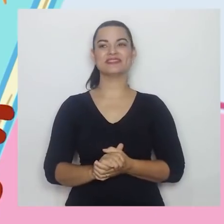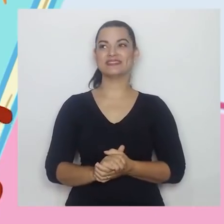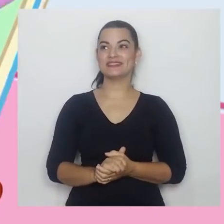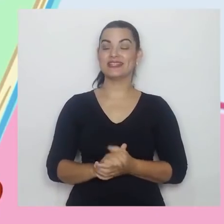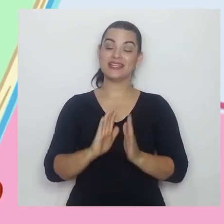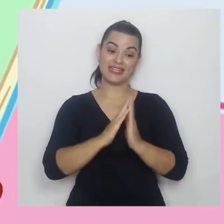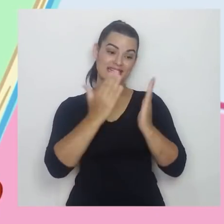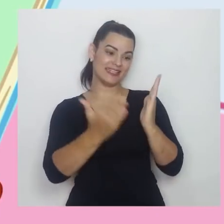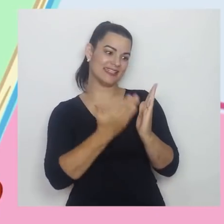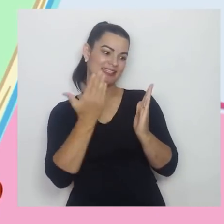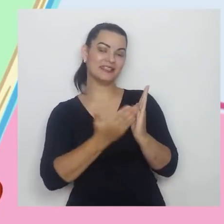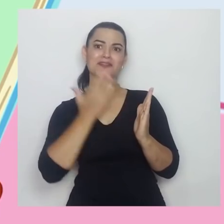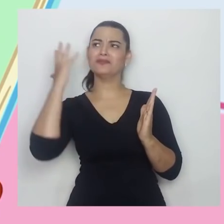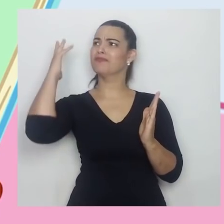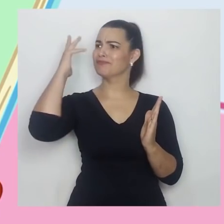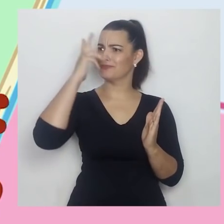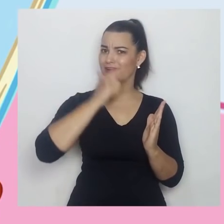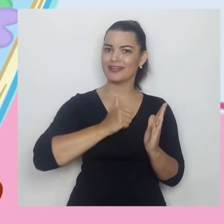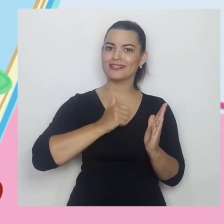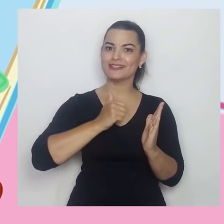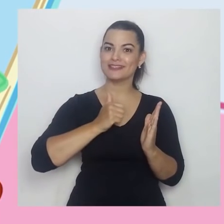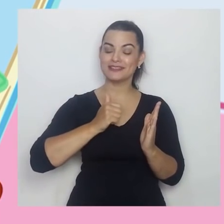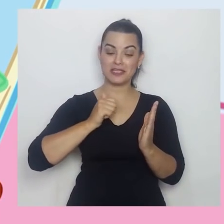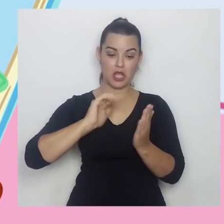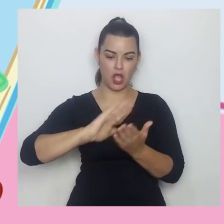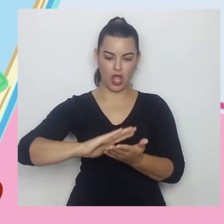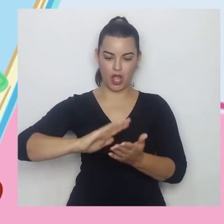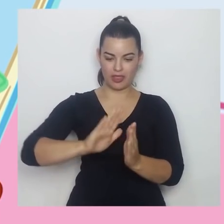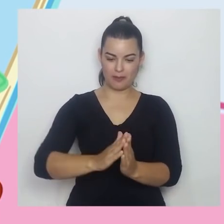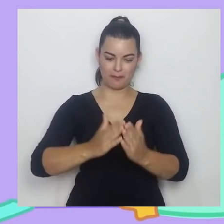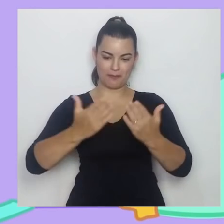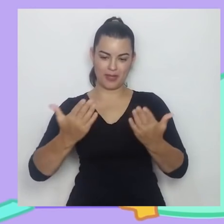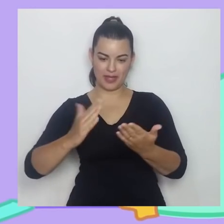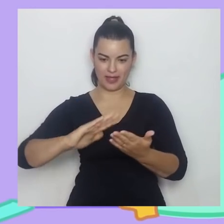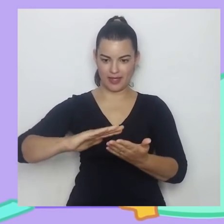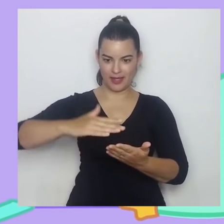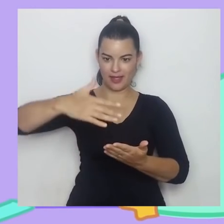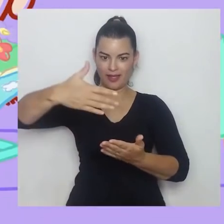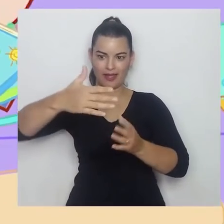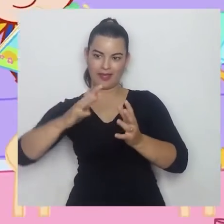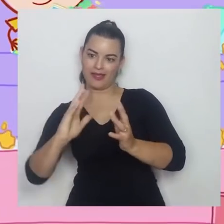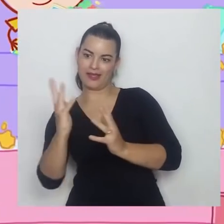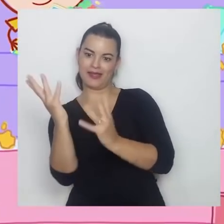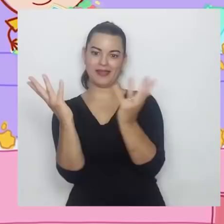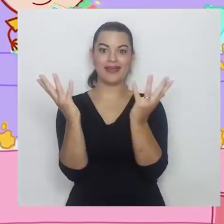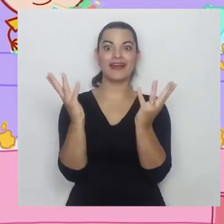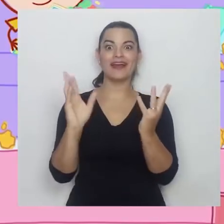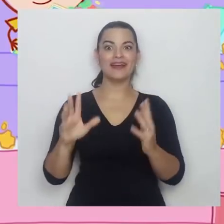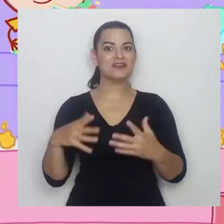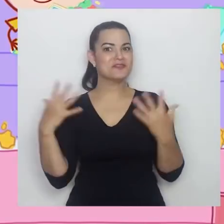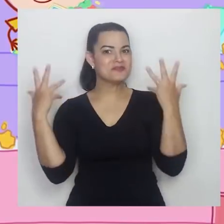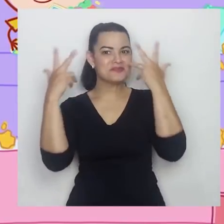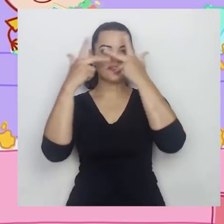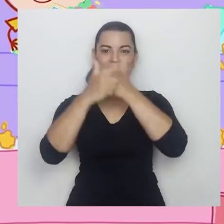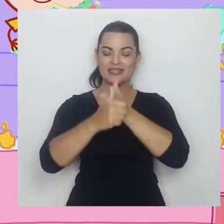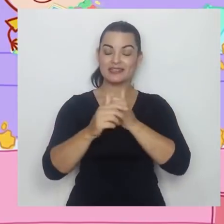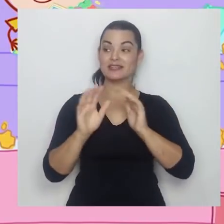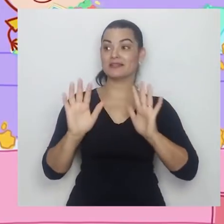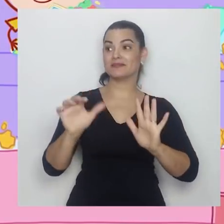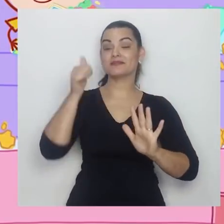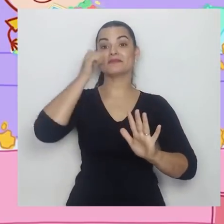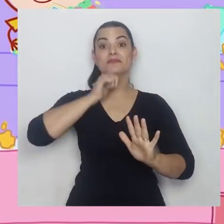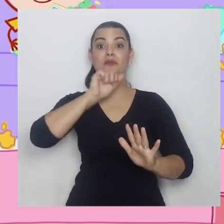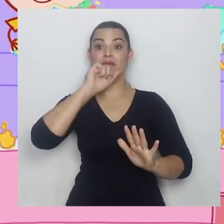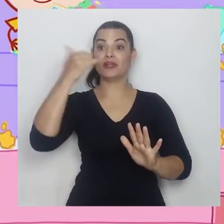Era um livro muito lindo que saía figuras de dentro. Mas aí, a mamãe disse que eu tinha que